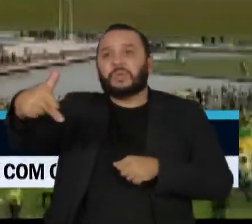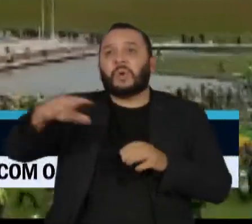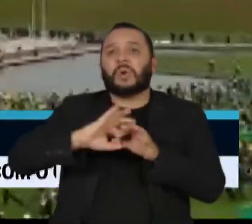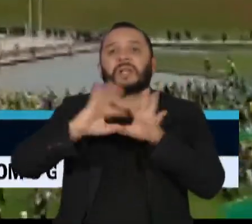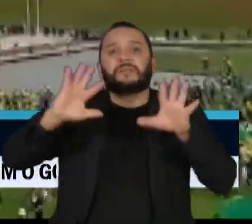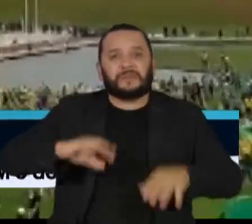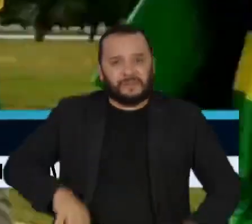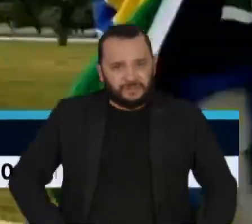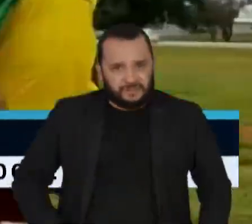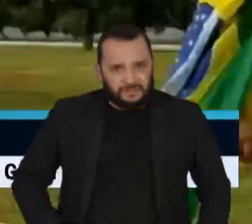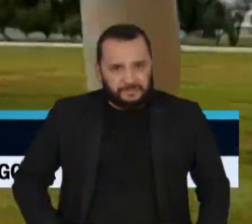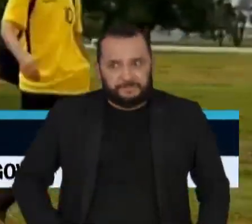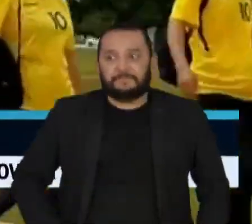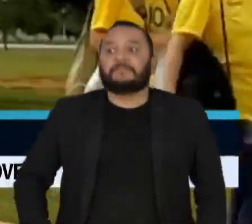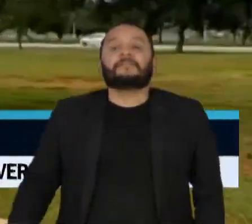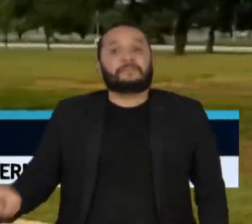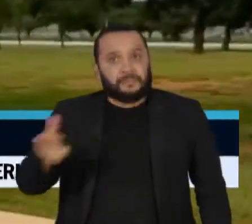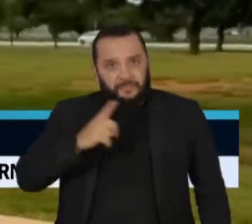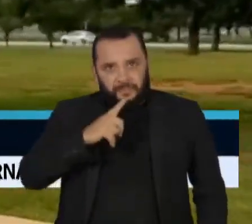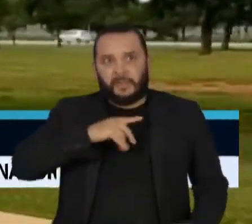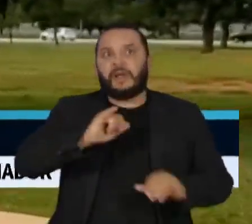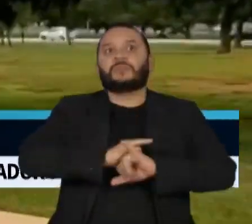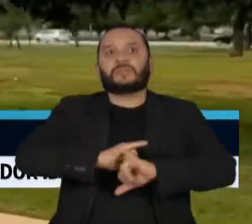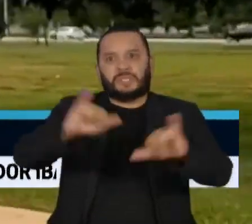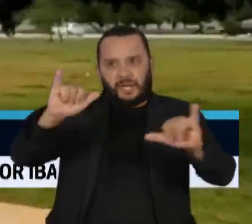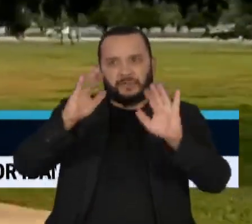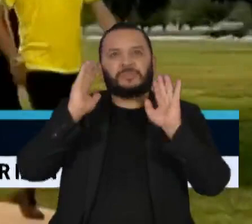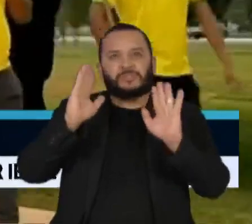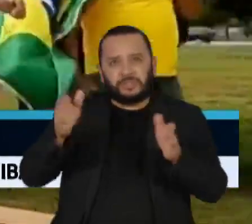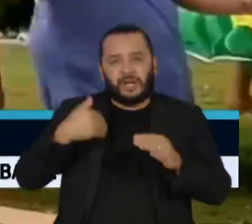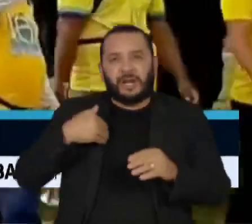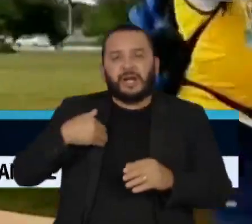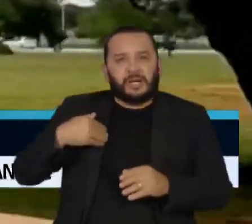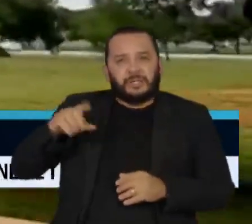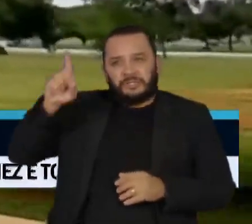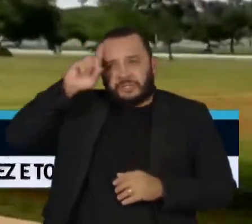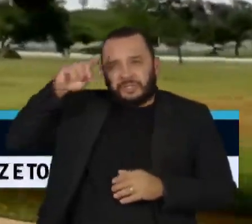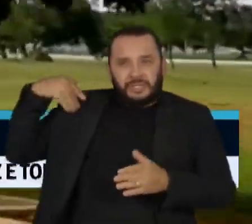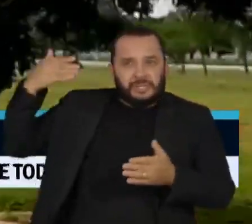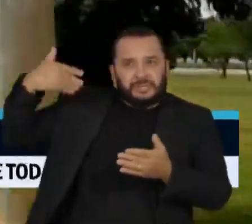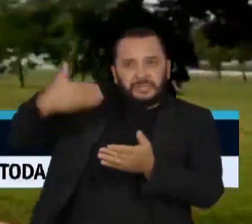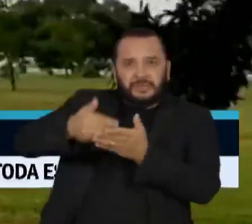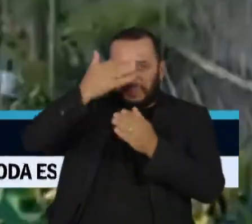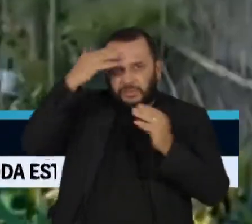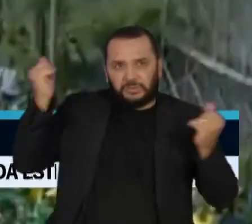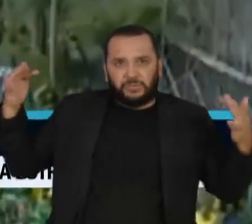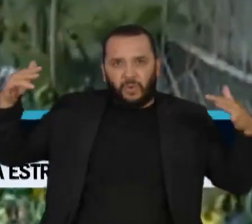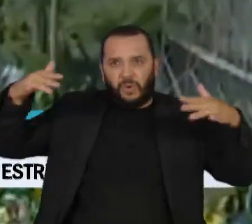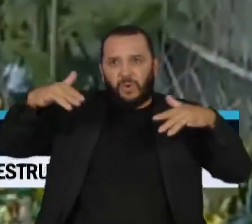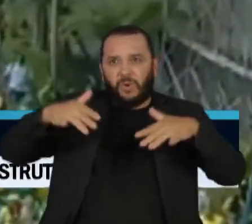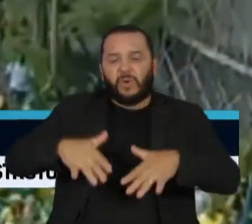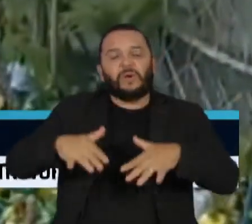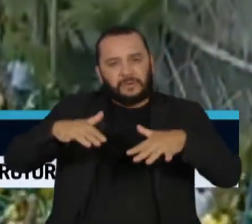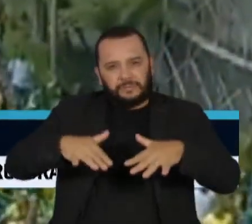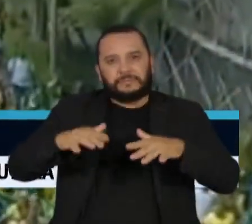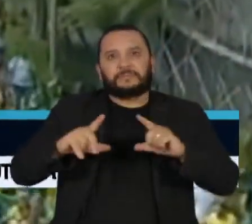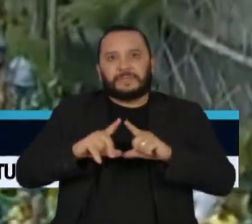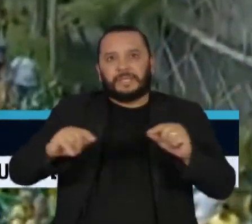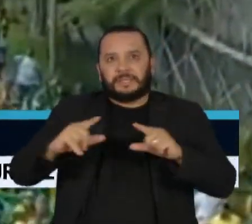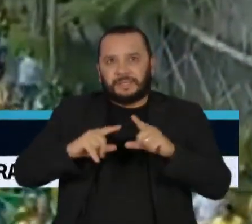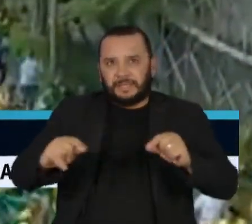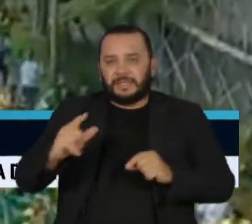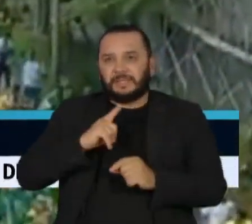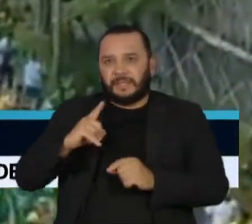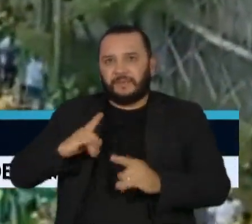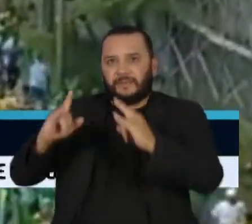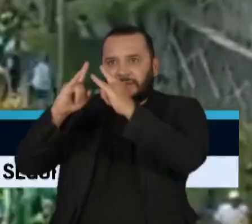sendo anunciado. Nos últimos dias, milhares de apoiadores do ex-presidente Jair Bolsonaro chegaram a Brasília. O grupo foi do acampamento